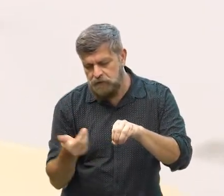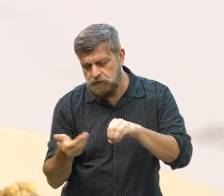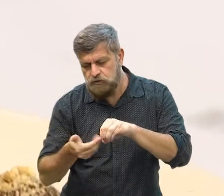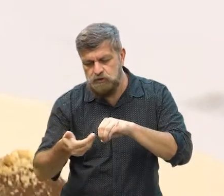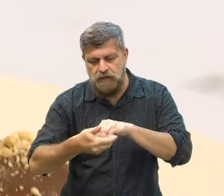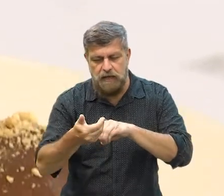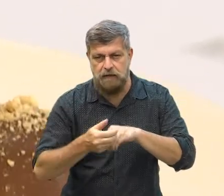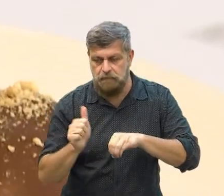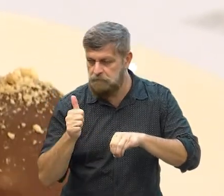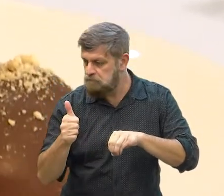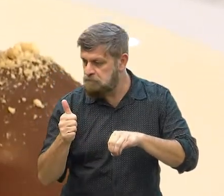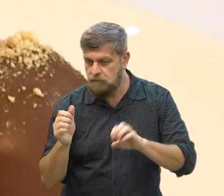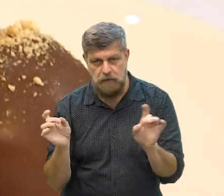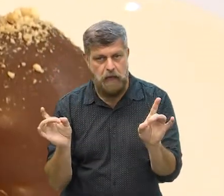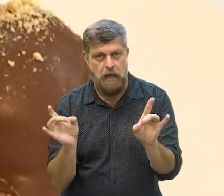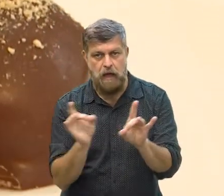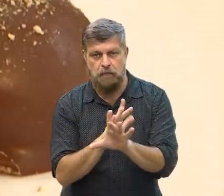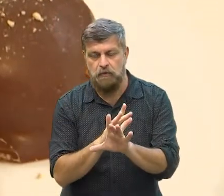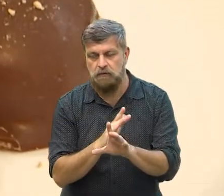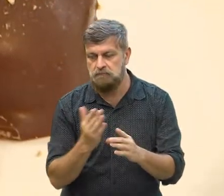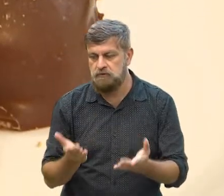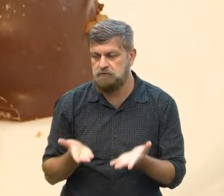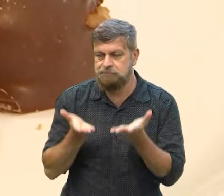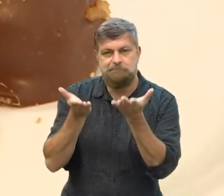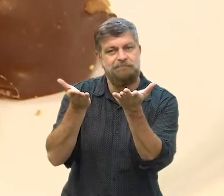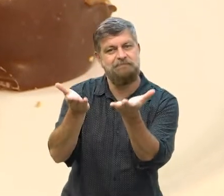E está pronta a nossa receita. Só servir.